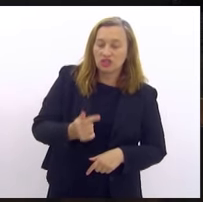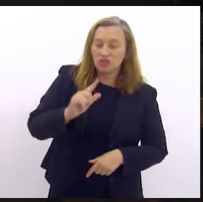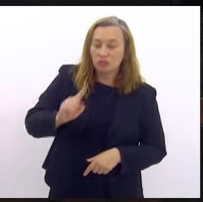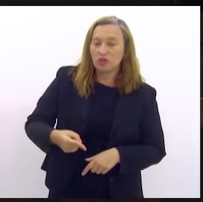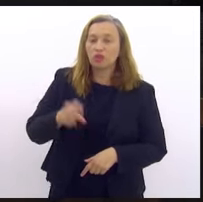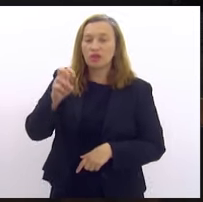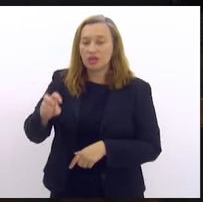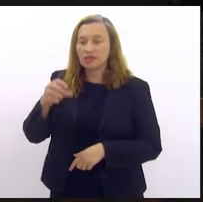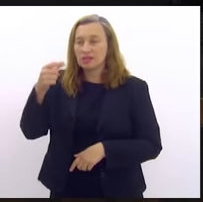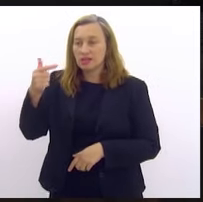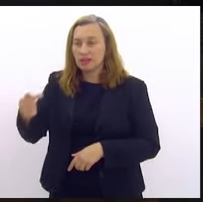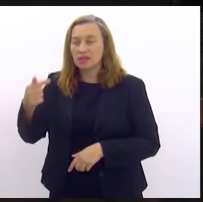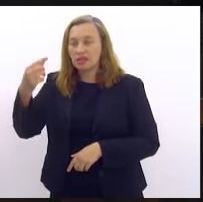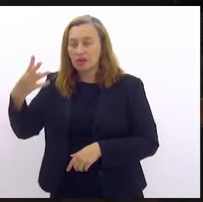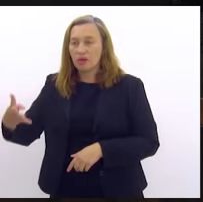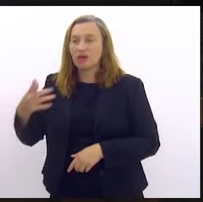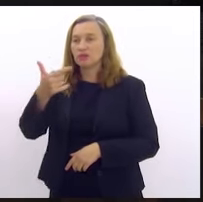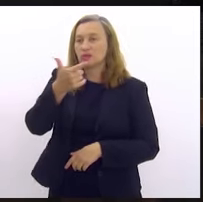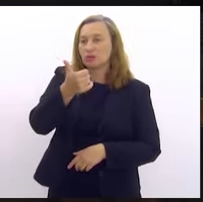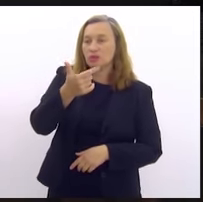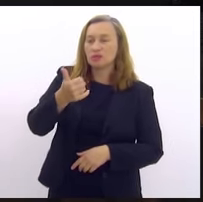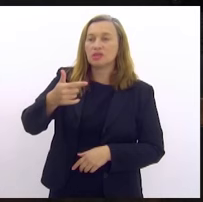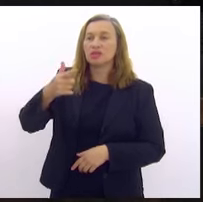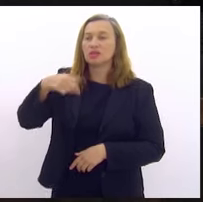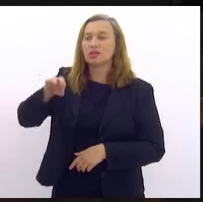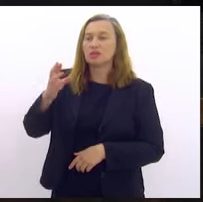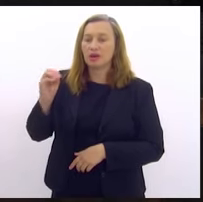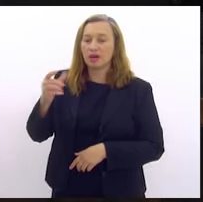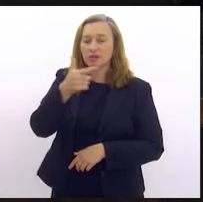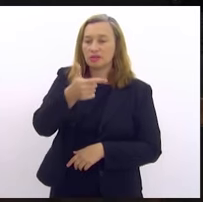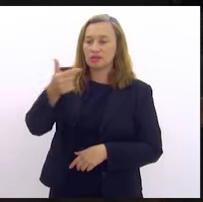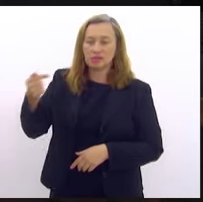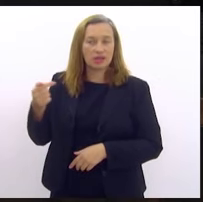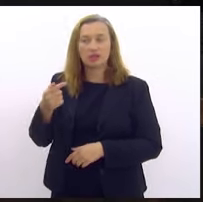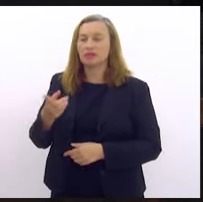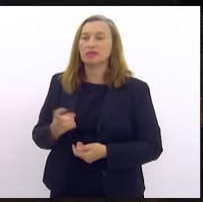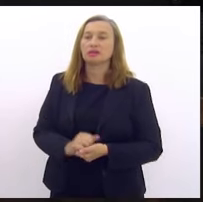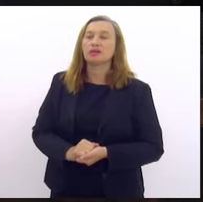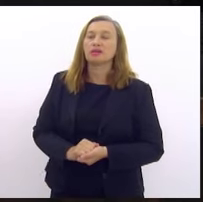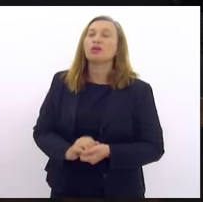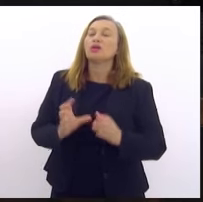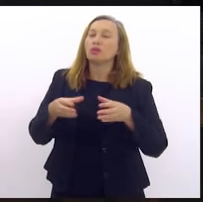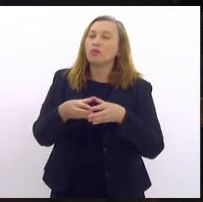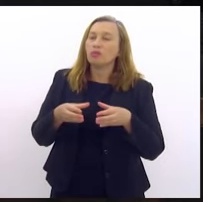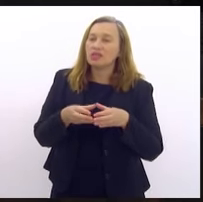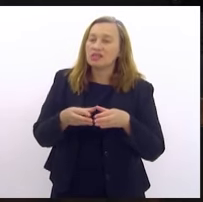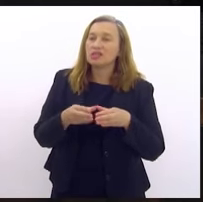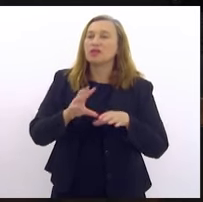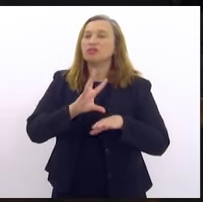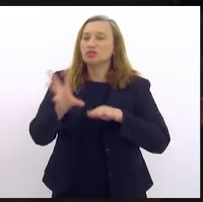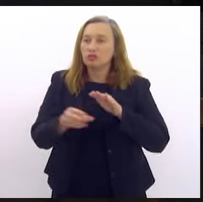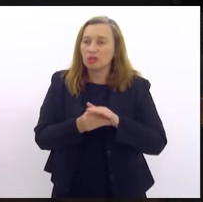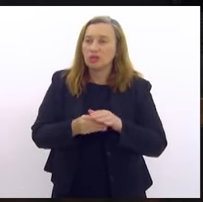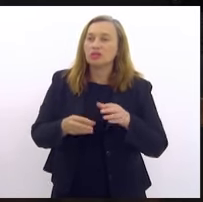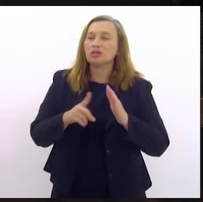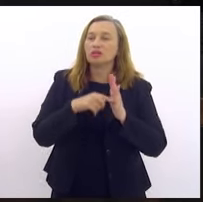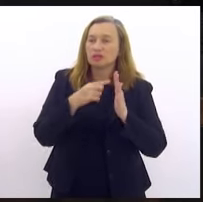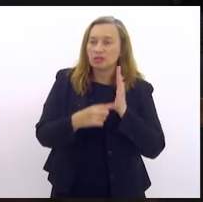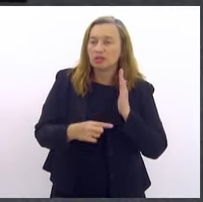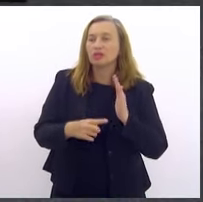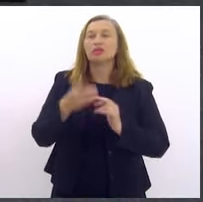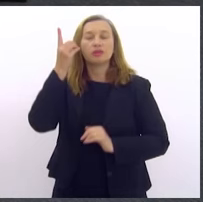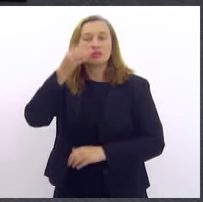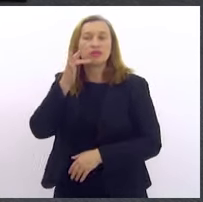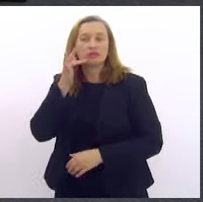7.574, de 12 de maio de 2017, da outras providências. Pendendo de parecer da Comissão de Emendas Constitucionais e Vetos, deputado Jorge